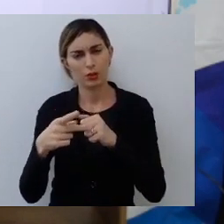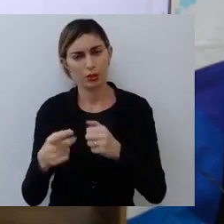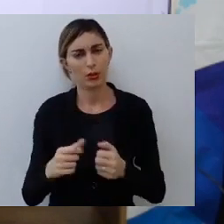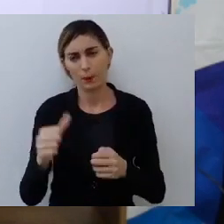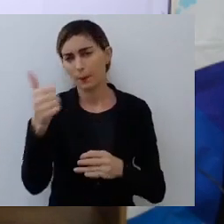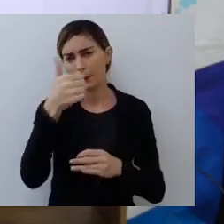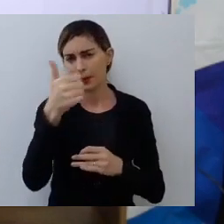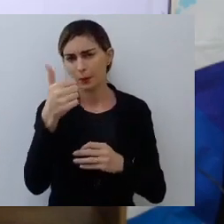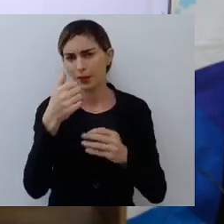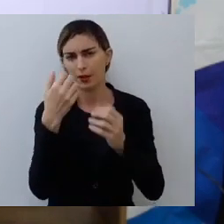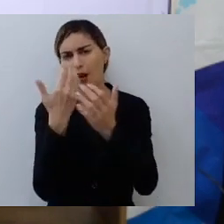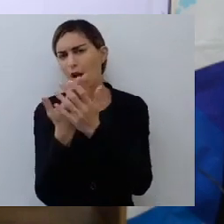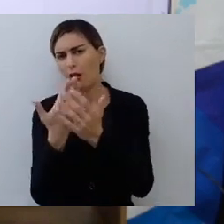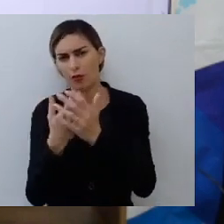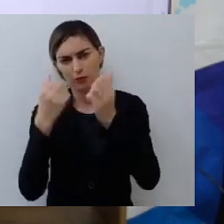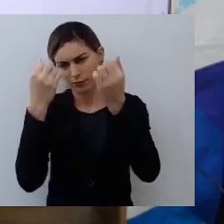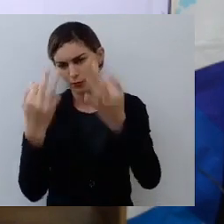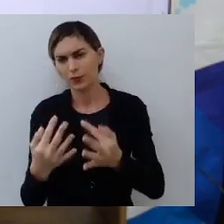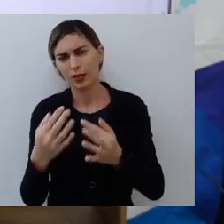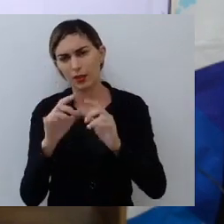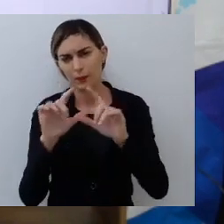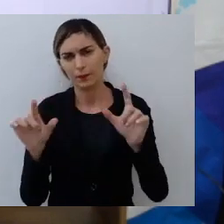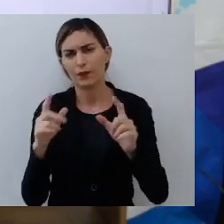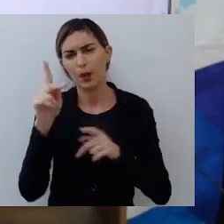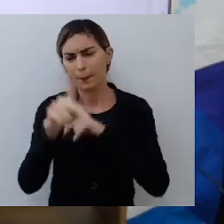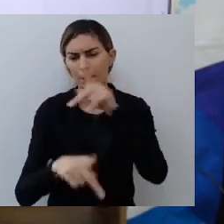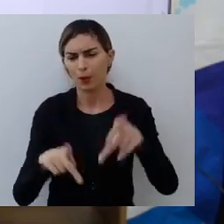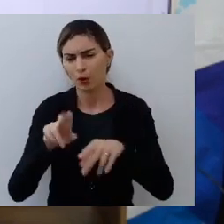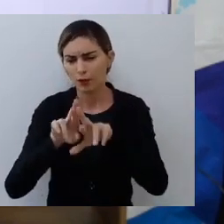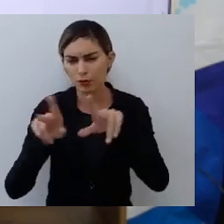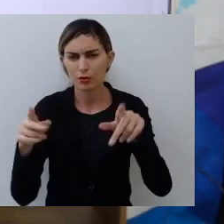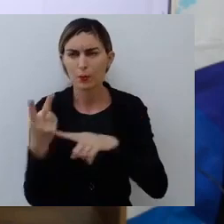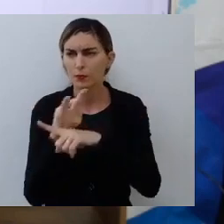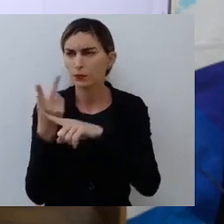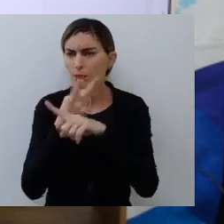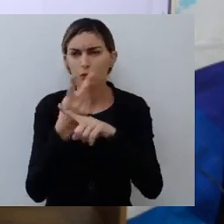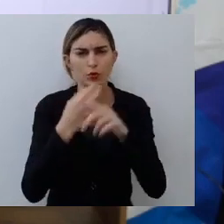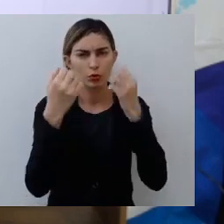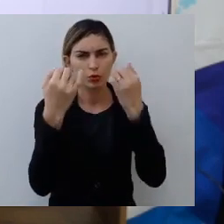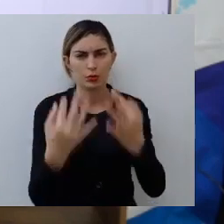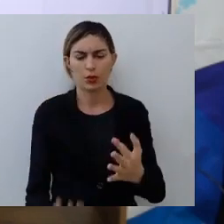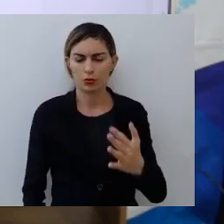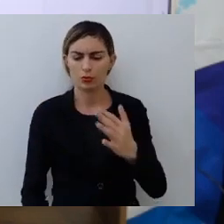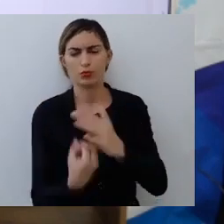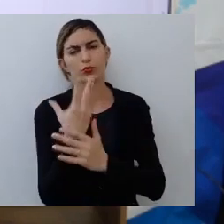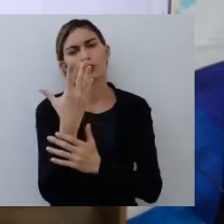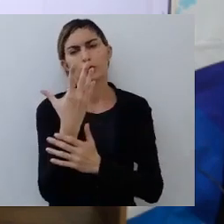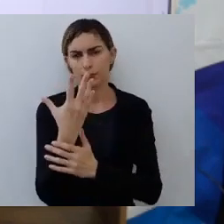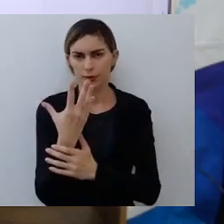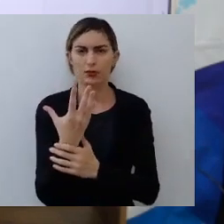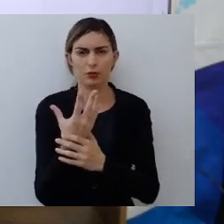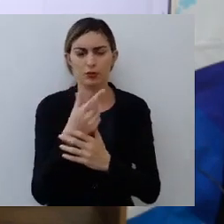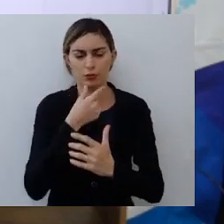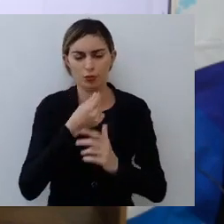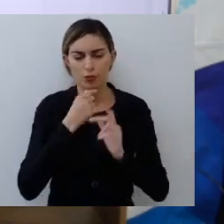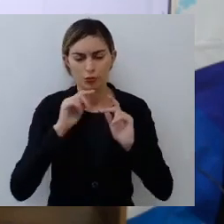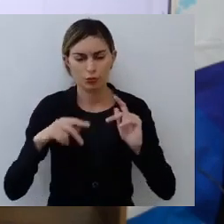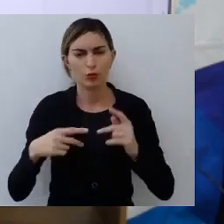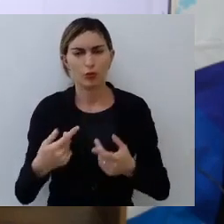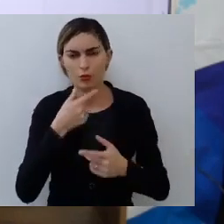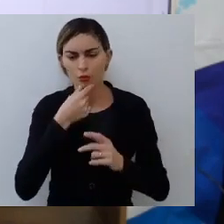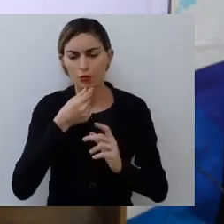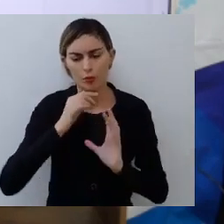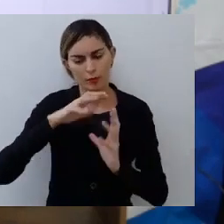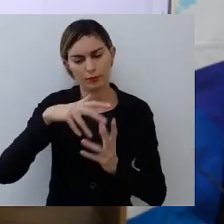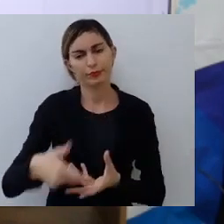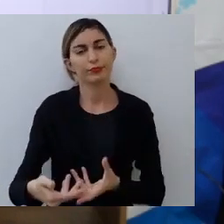foi a primeira parte da nossa aula. Vários povos buscaram explicar o surgimento e a origem do homem no